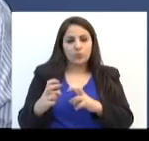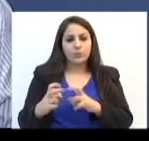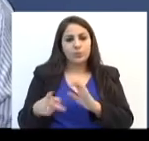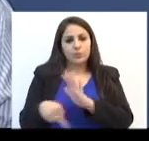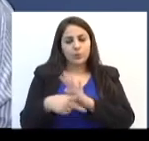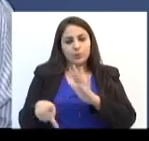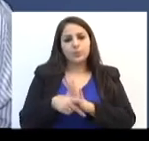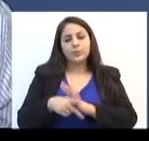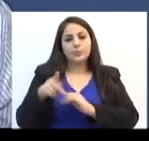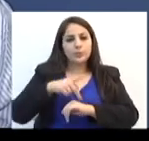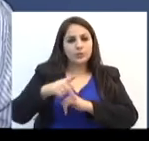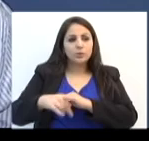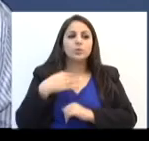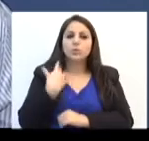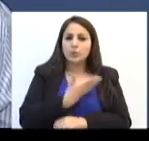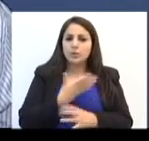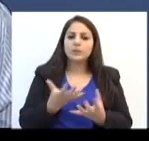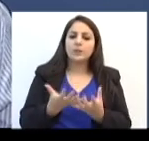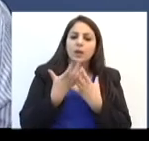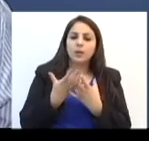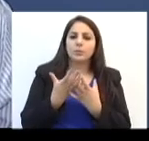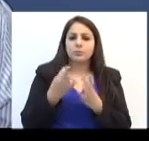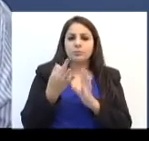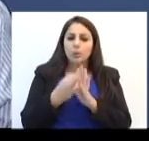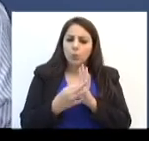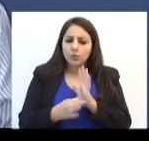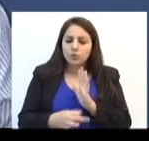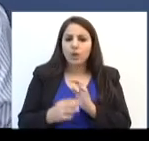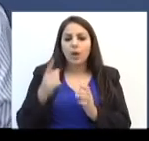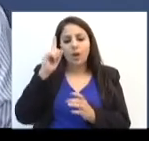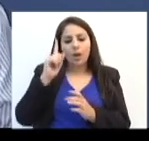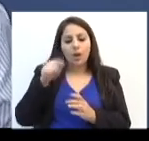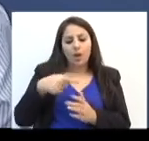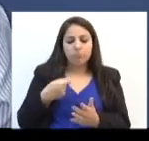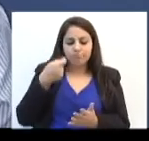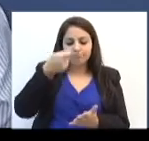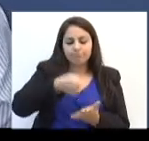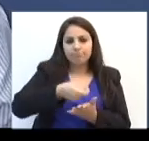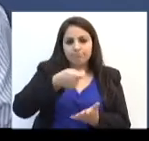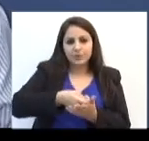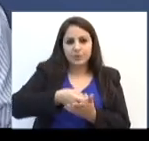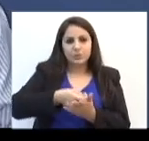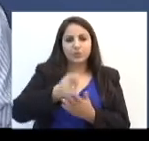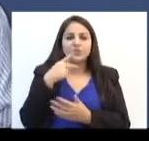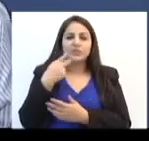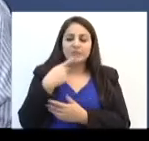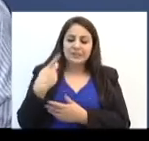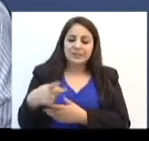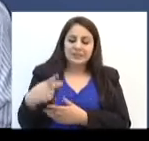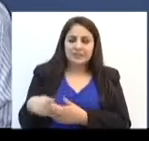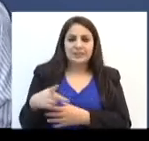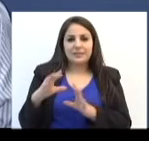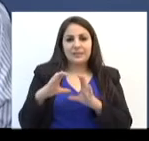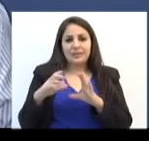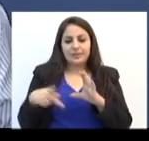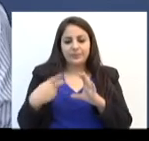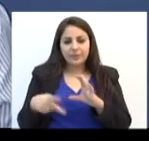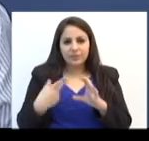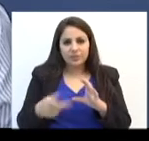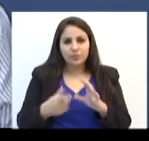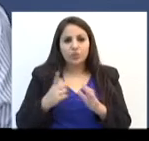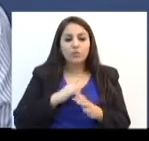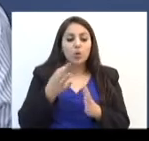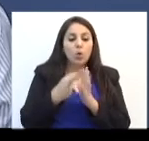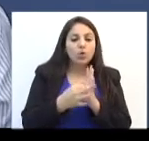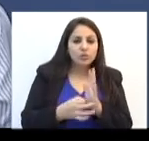né? Mas nós queremos corrigir. É obrigação dos vereadores dessa casa, né? Corrigir, apontar alguns